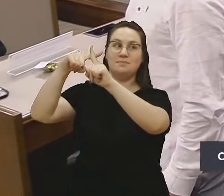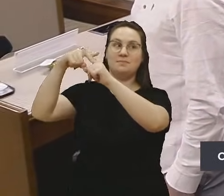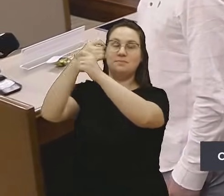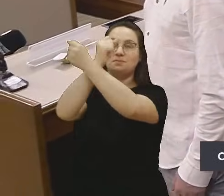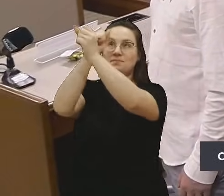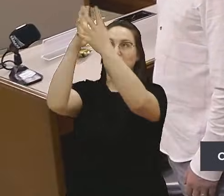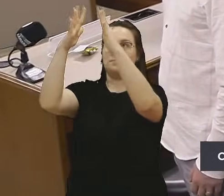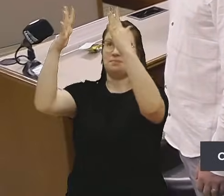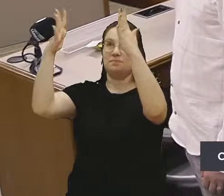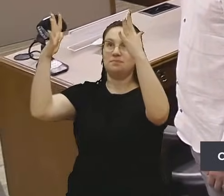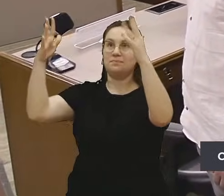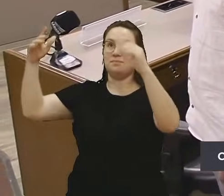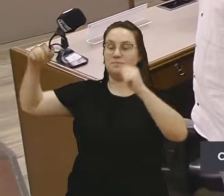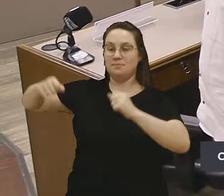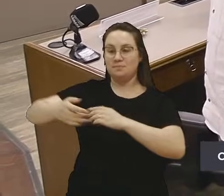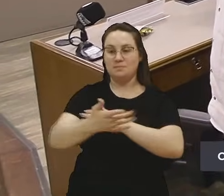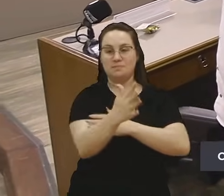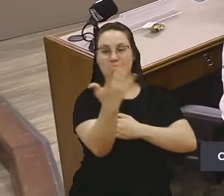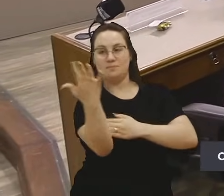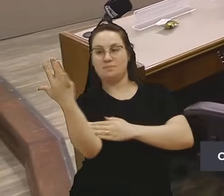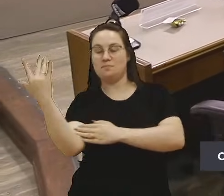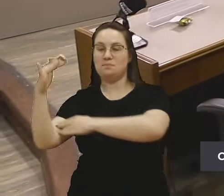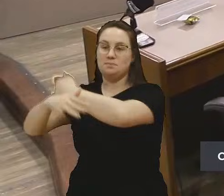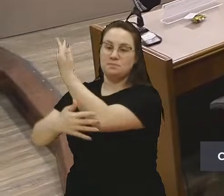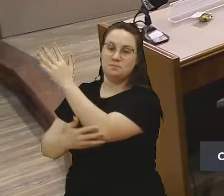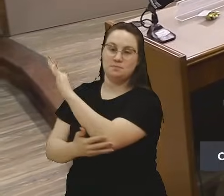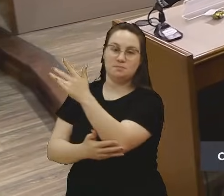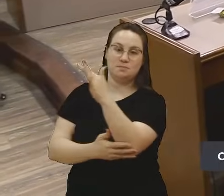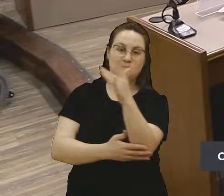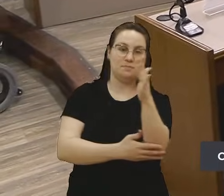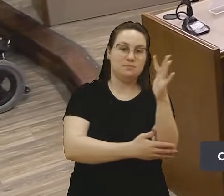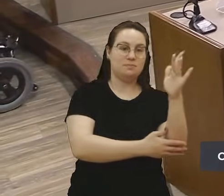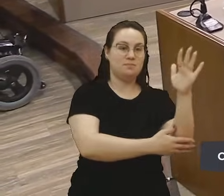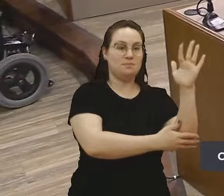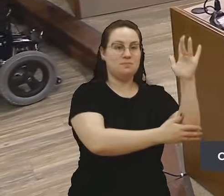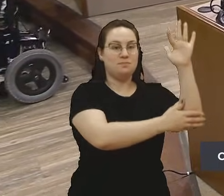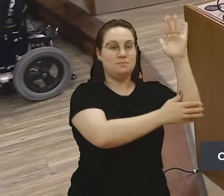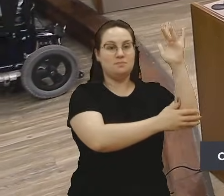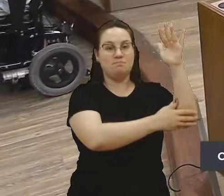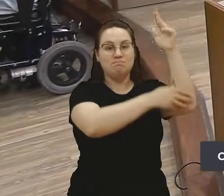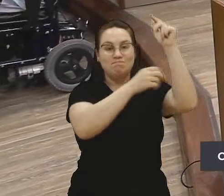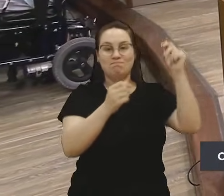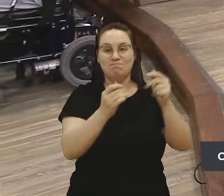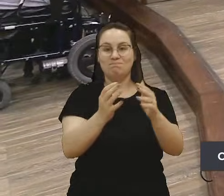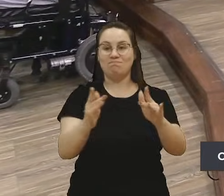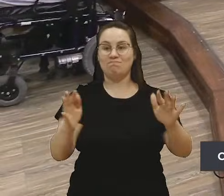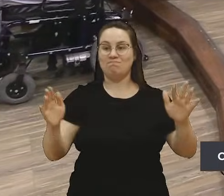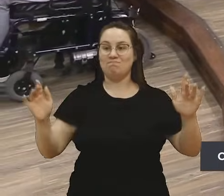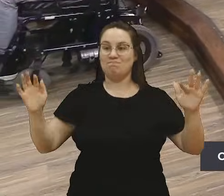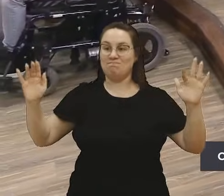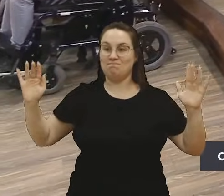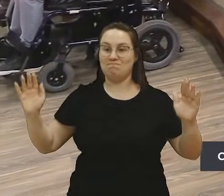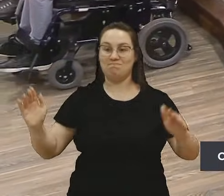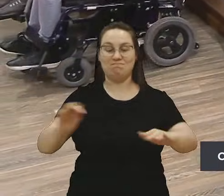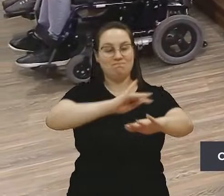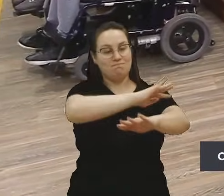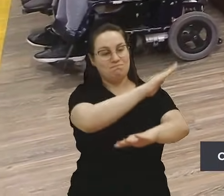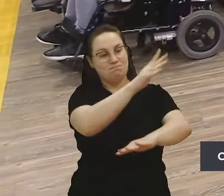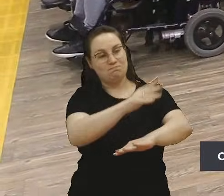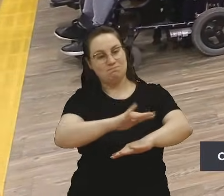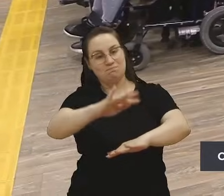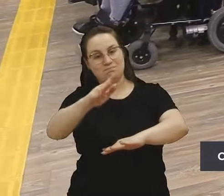resplandece. Gigante pela própria natureza, estrelas forte